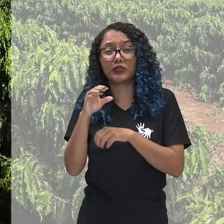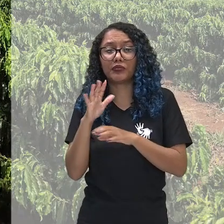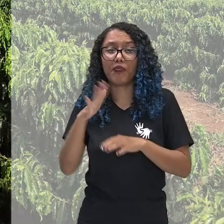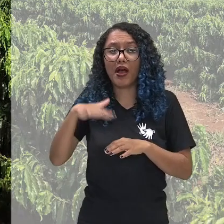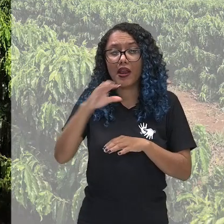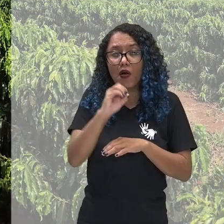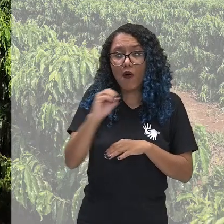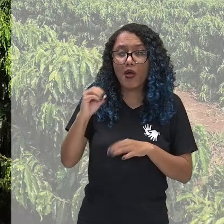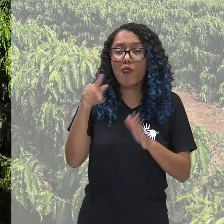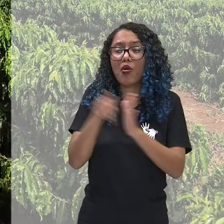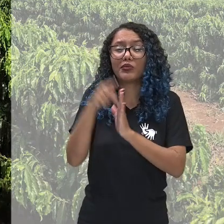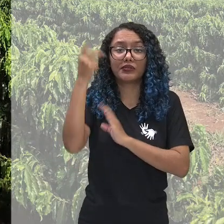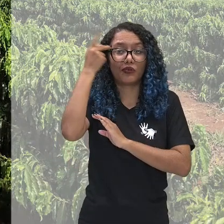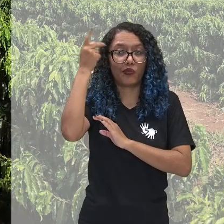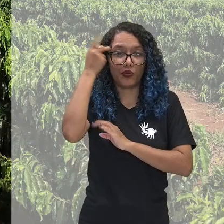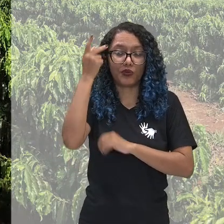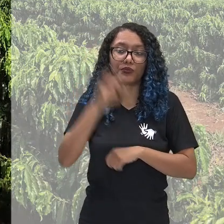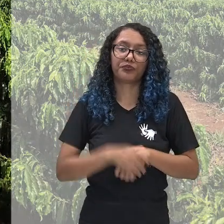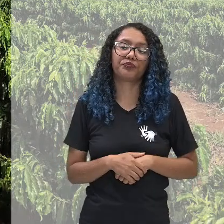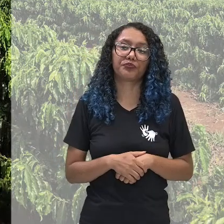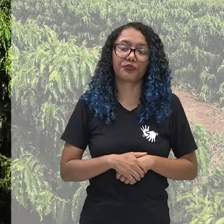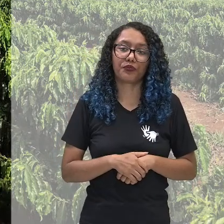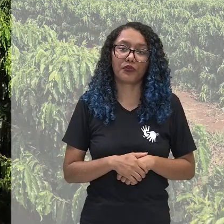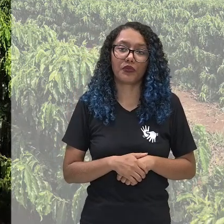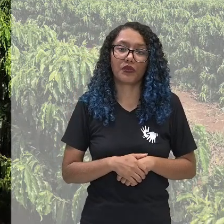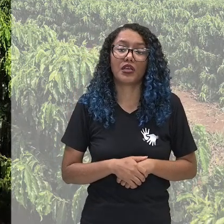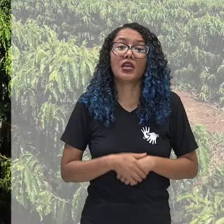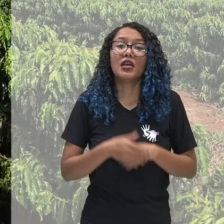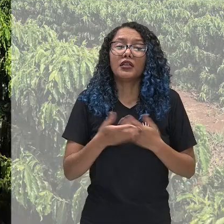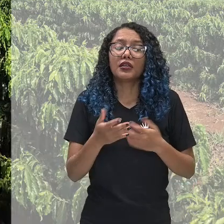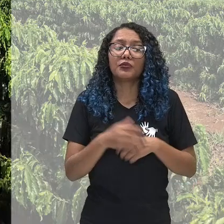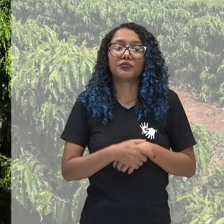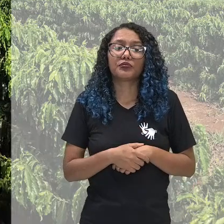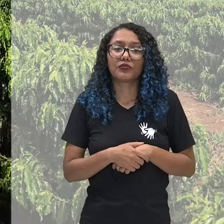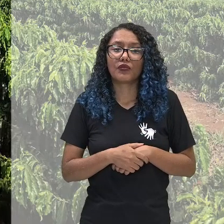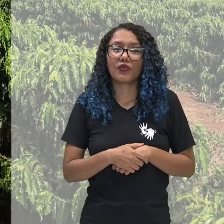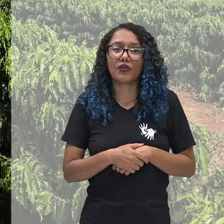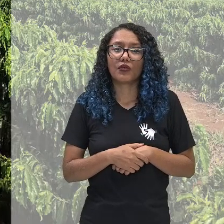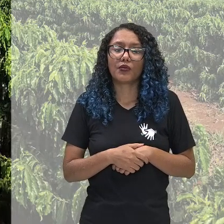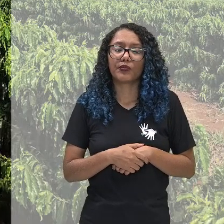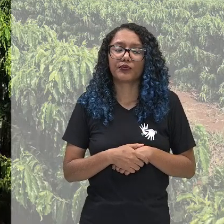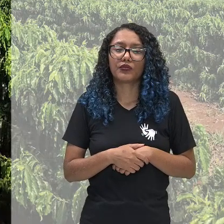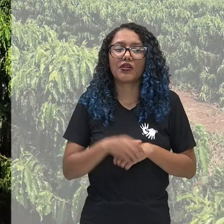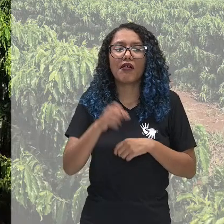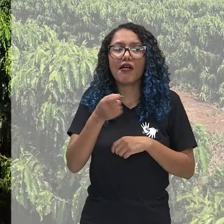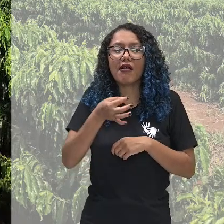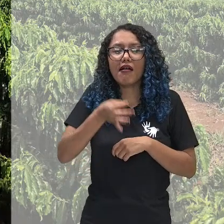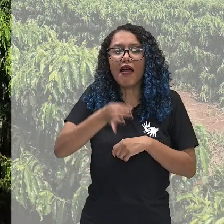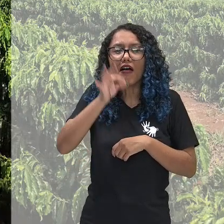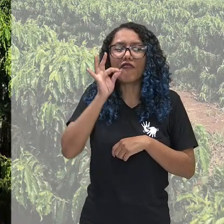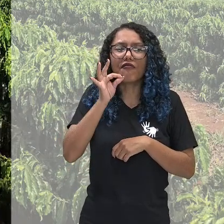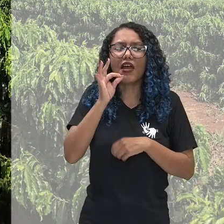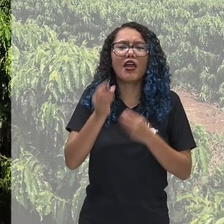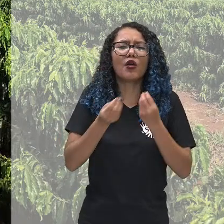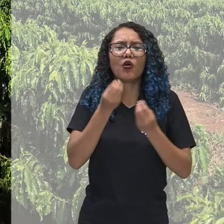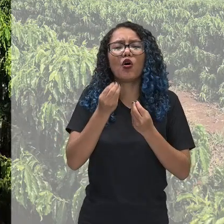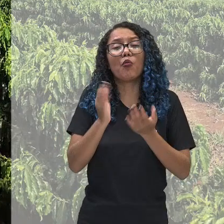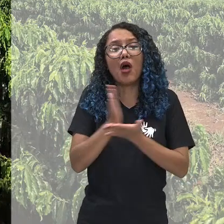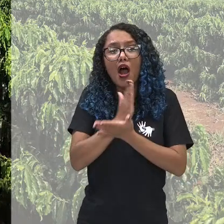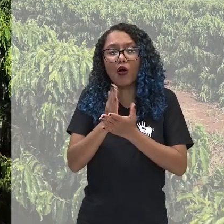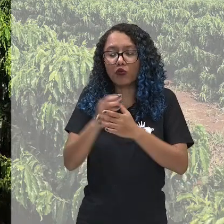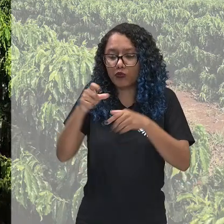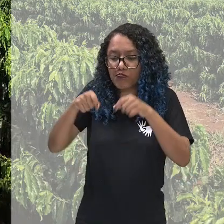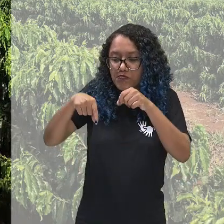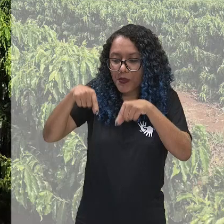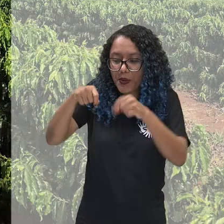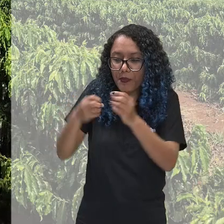Segundo algumas fontes, tá, gente? O café entrou no Brasil através ali de algumas mudas que entraram ali na